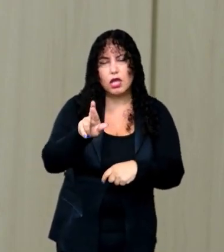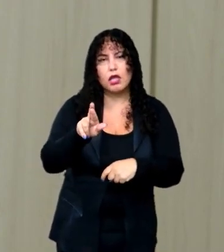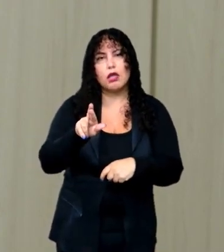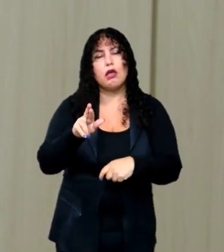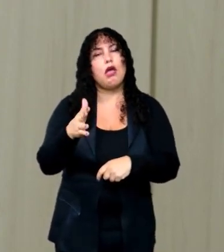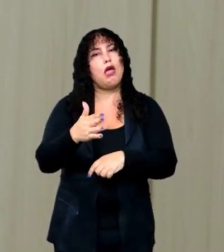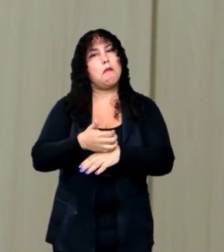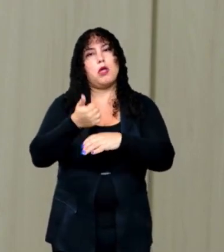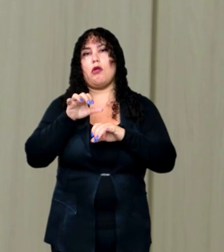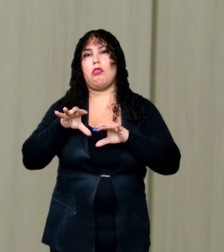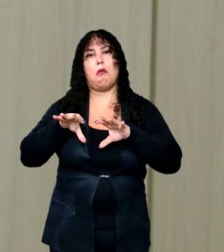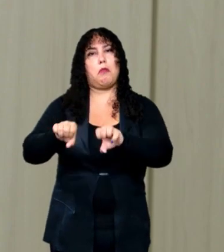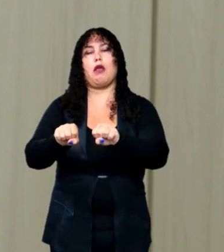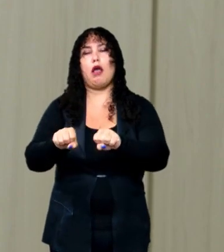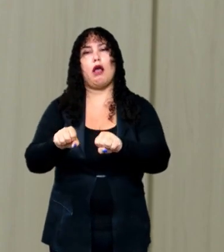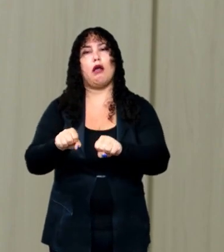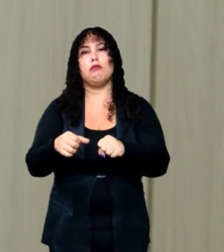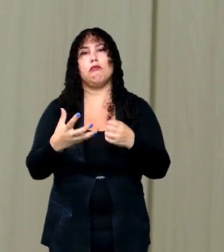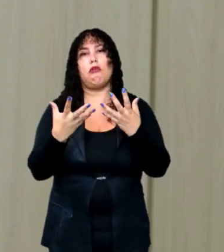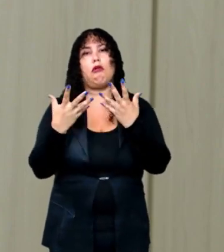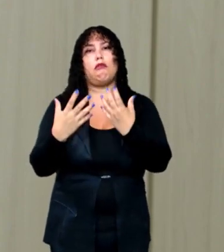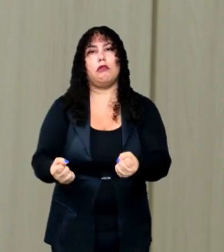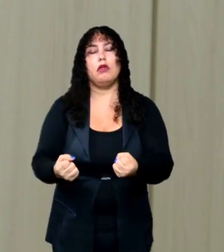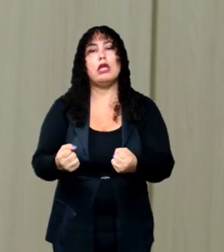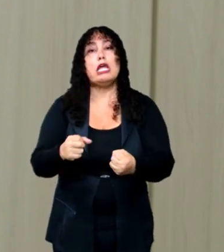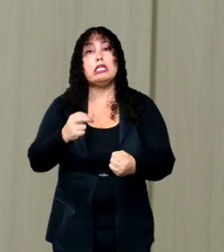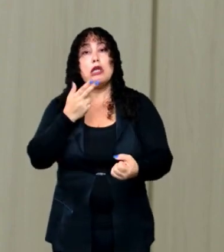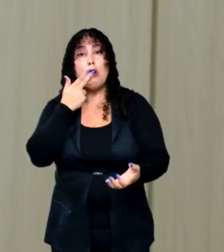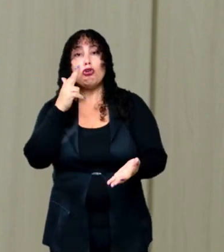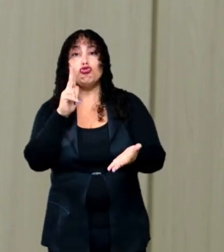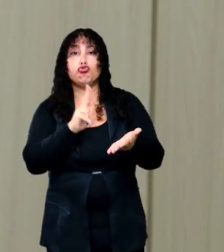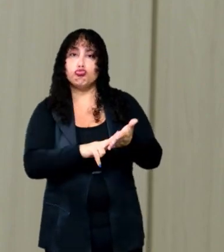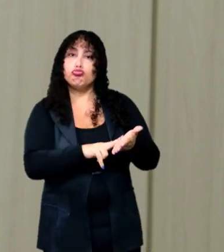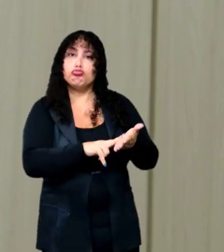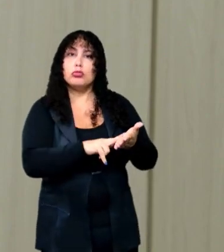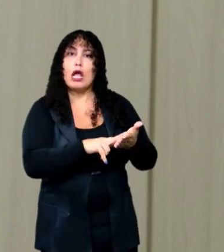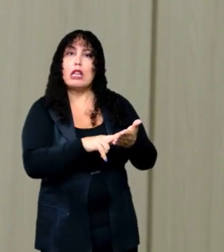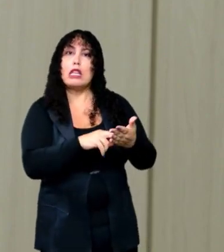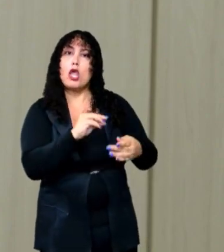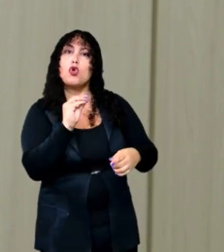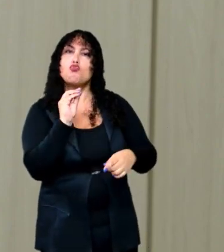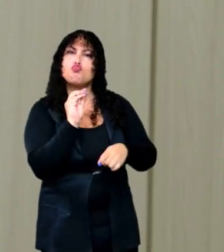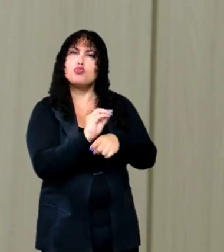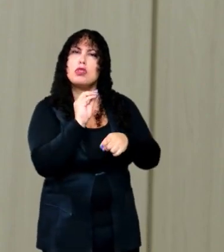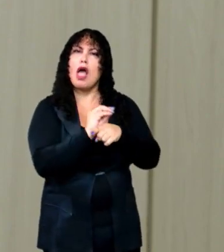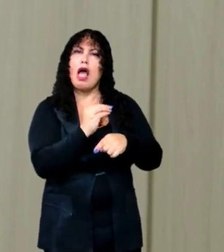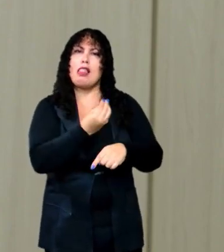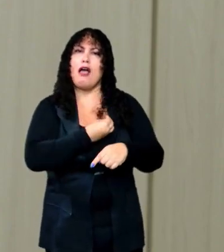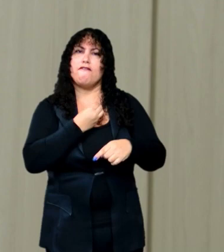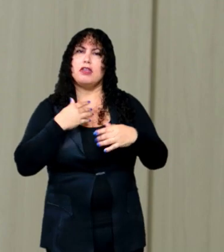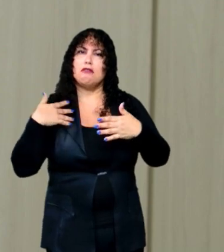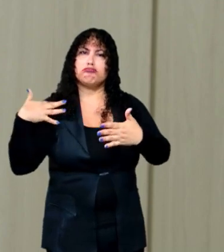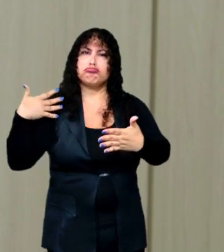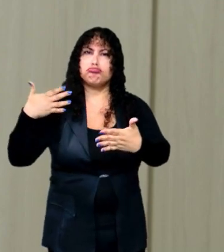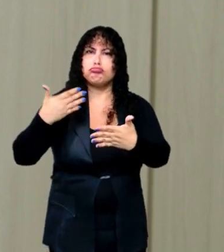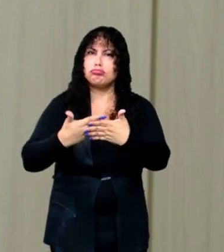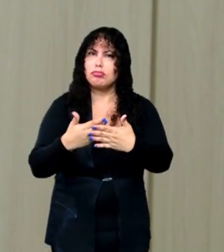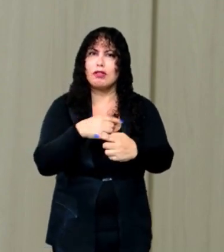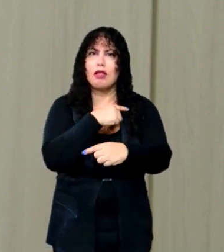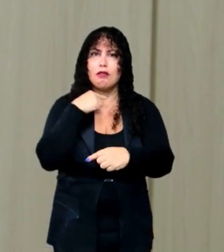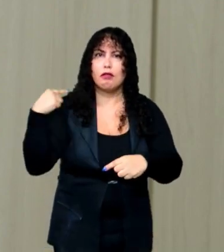pegar. É melhor não assumir. Porque uma vez assumido, eu tenho que ir com ele até o fim da vida dele. É uma responsabilidade. É